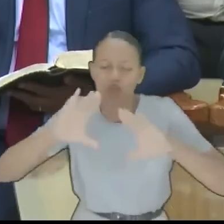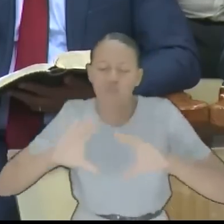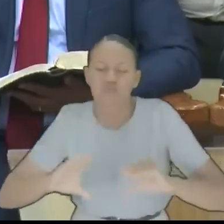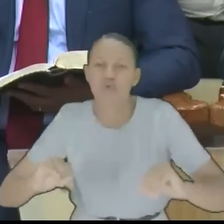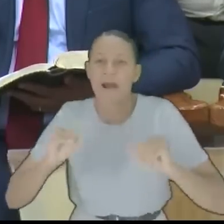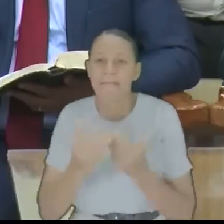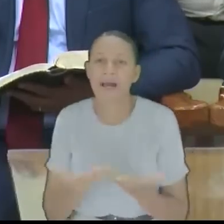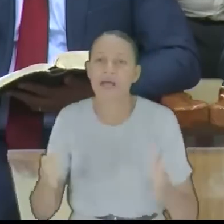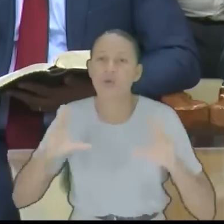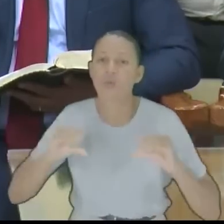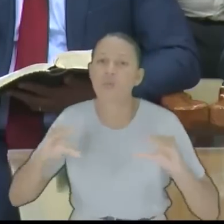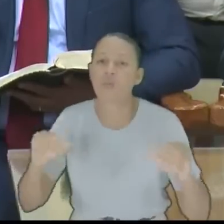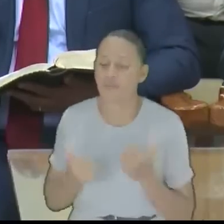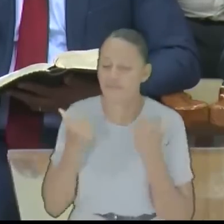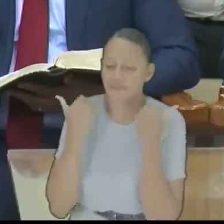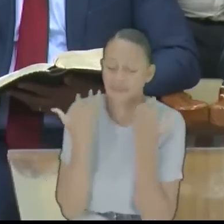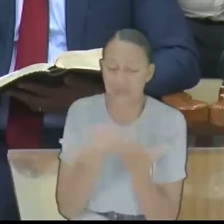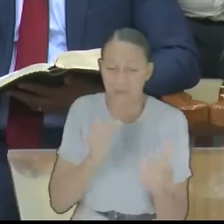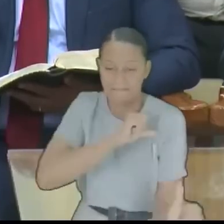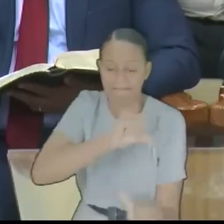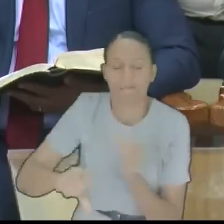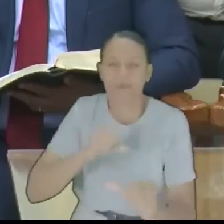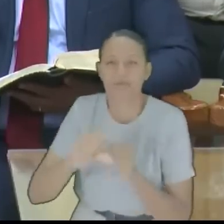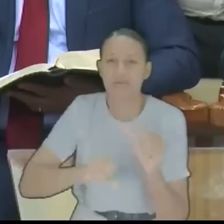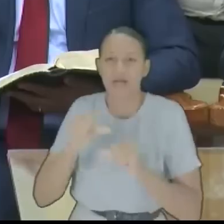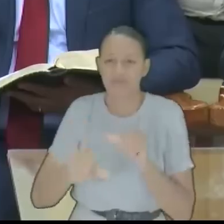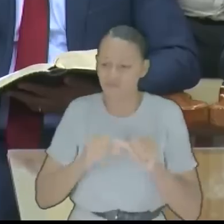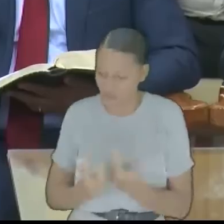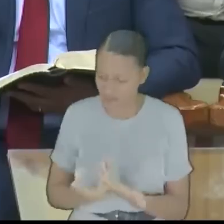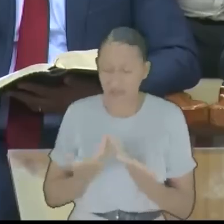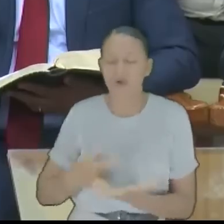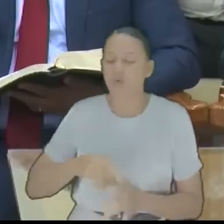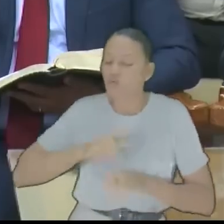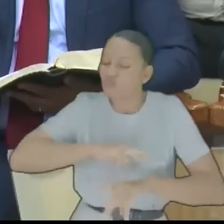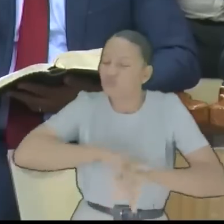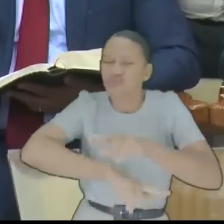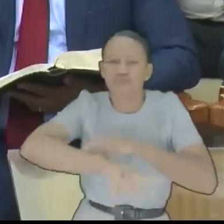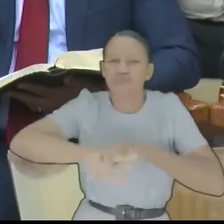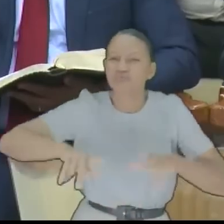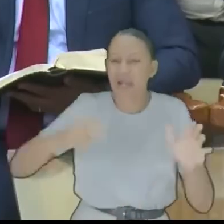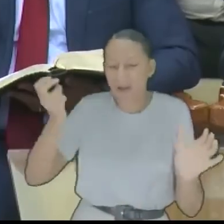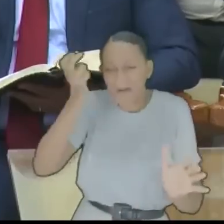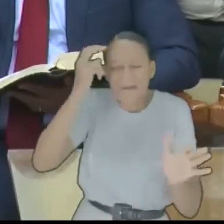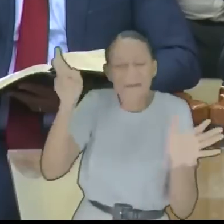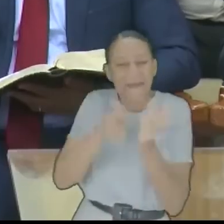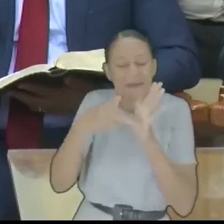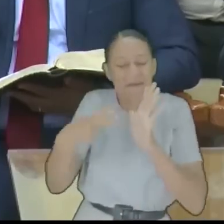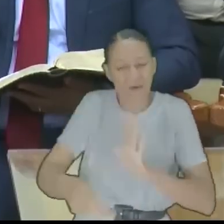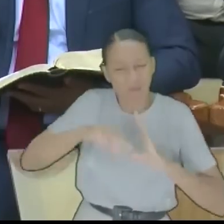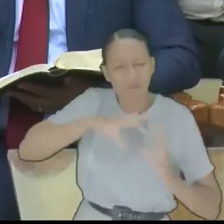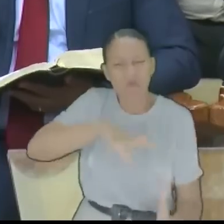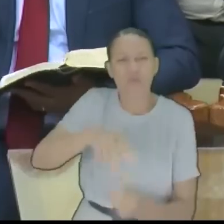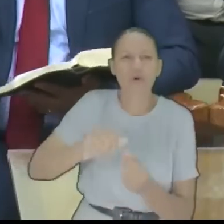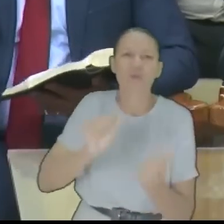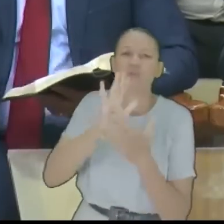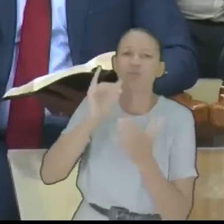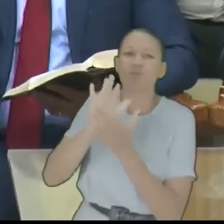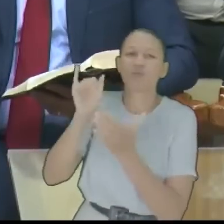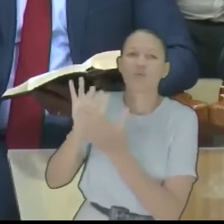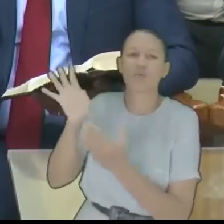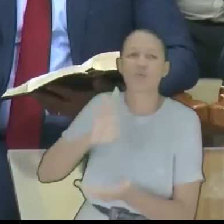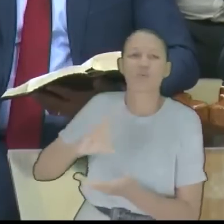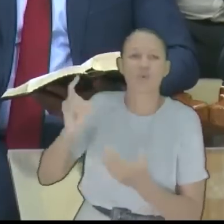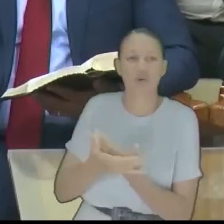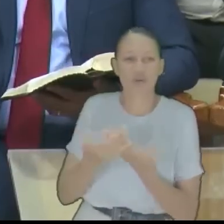Cristo trouxe uma água nova para mudar a face da cultura deste mundo. Louvado seja